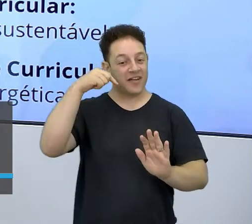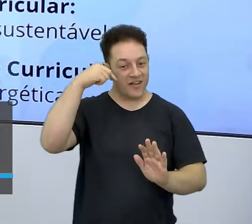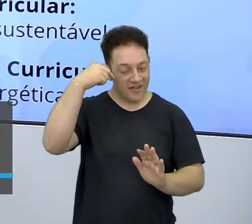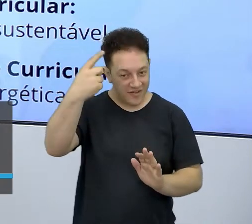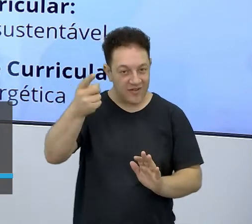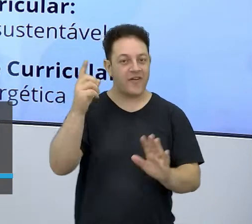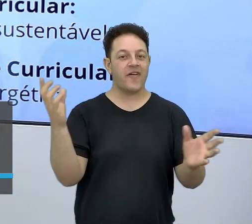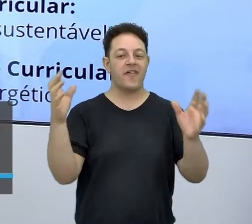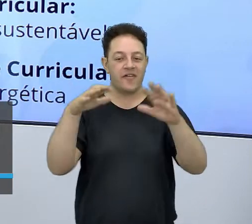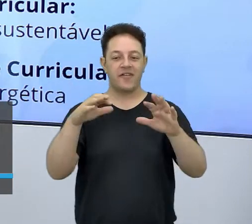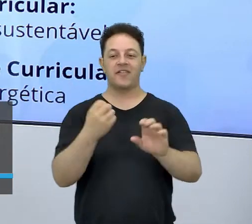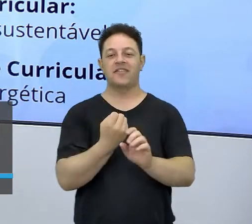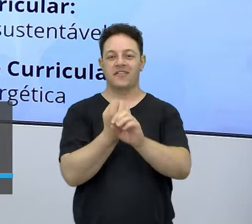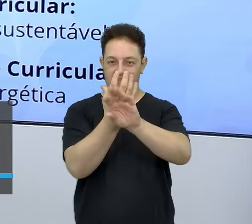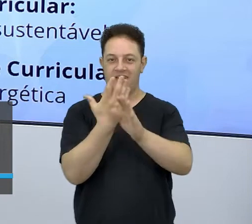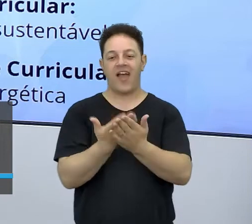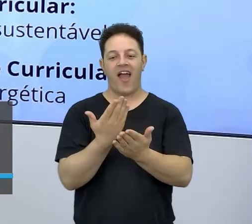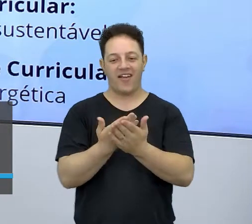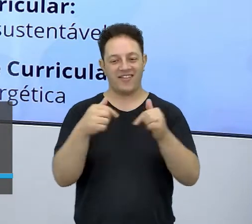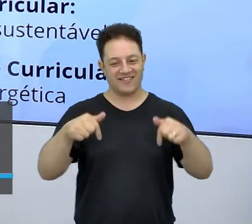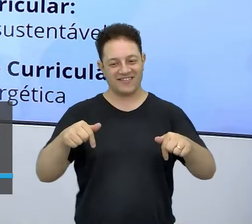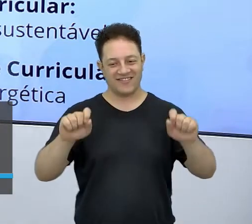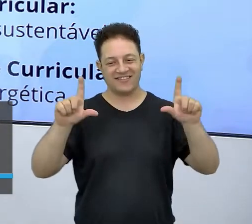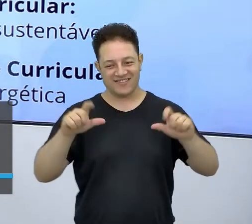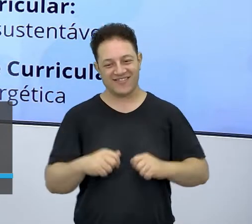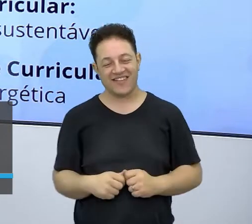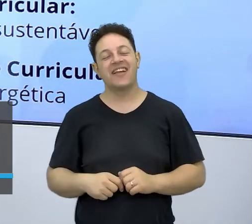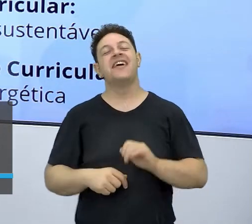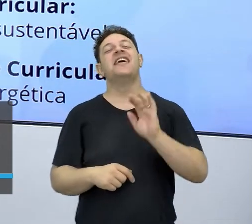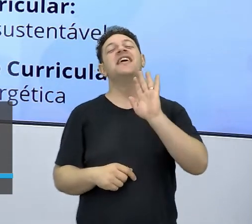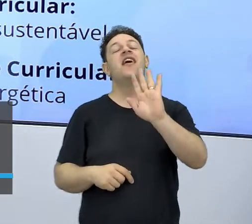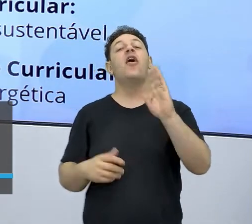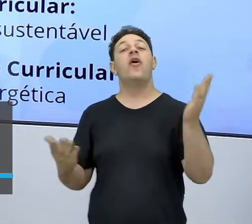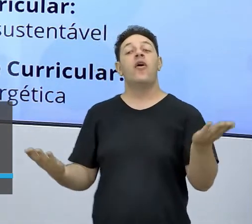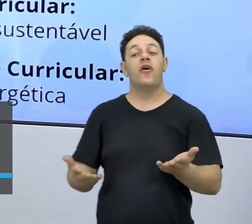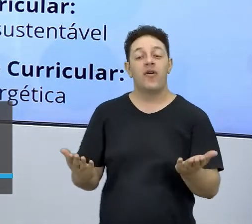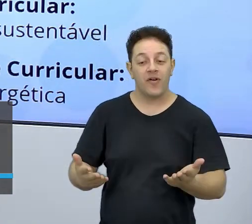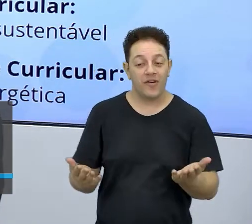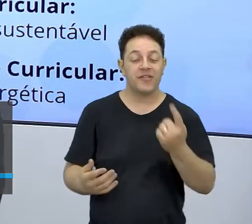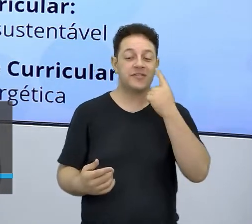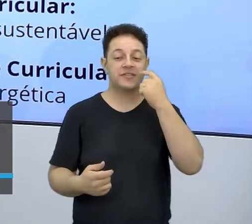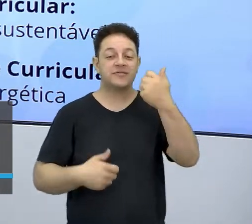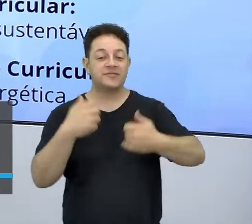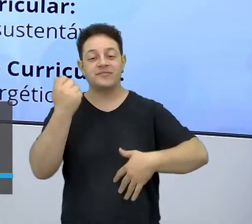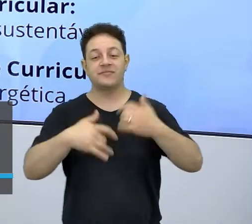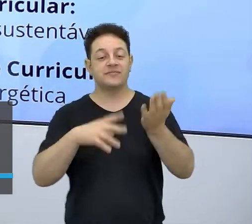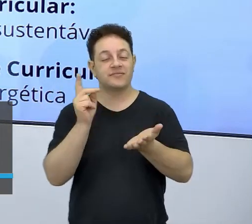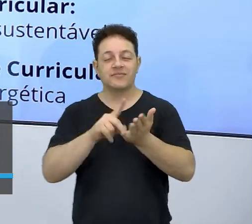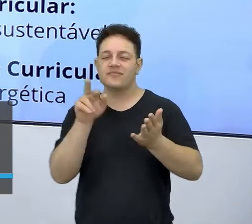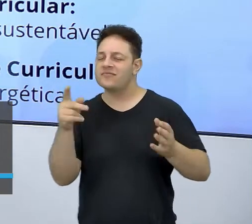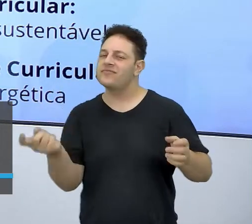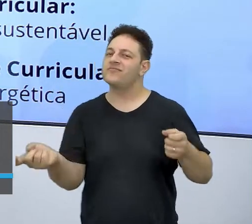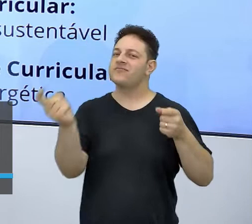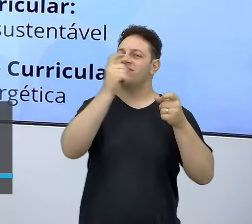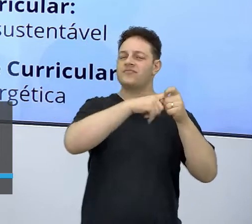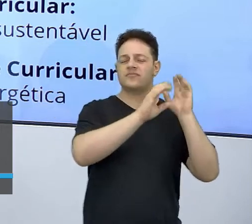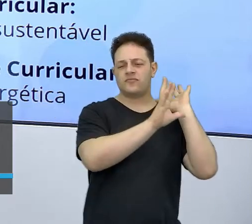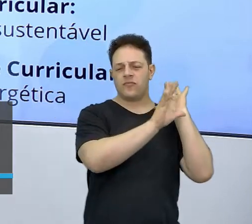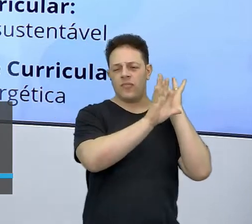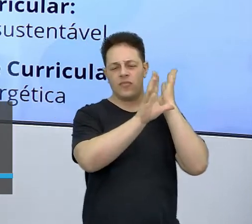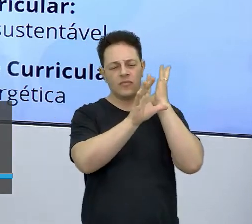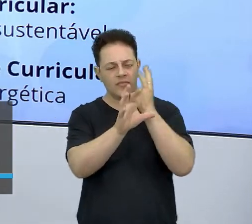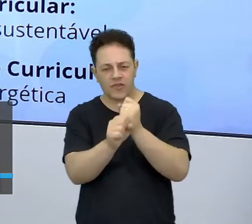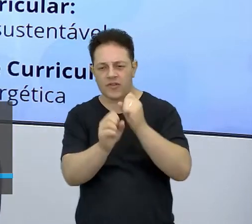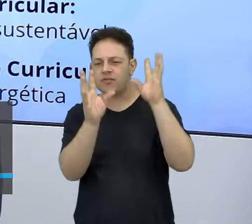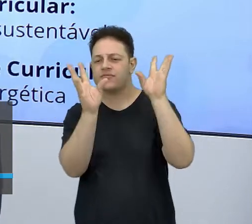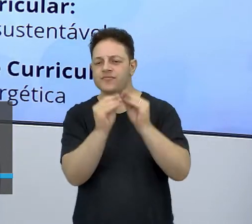próximo encontro, para a nossa próxima conversa. Hoje aqui a gente vai fazer, como eu falei, uma retomada geral de tudo que falamos,